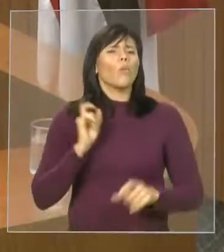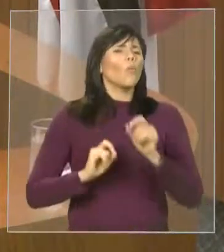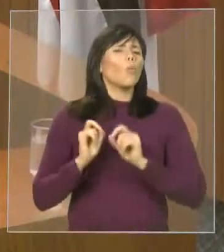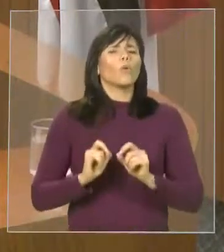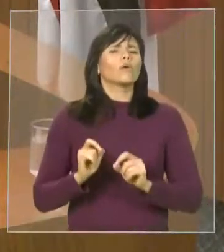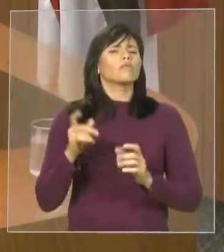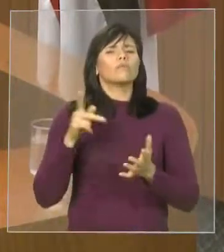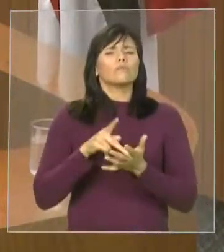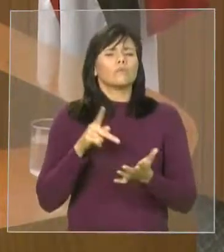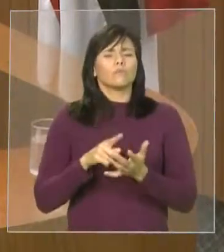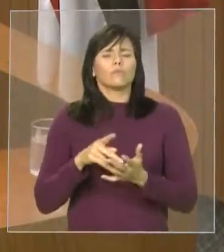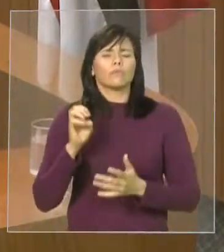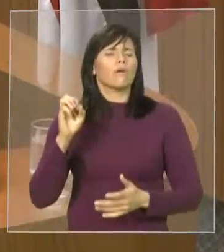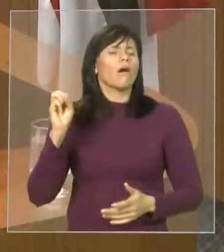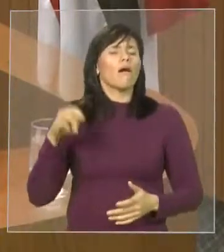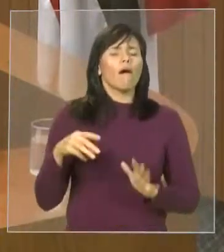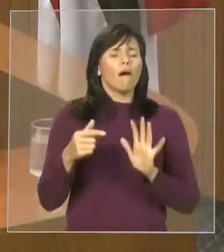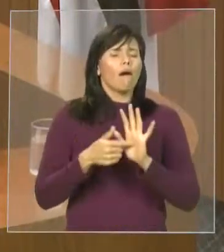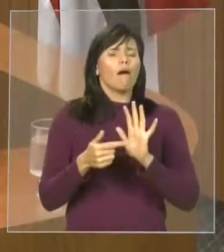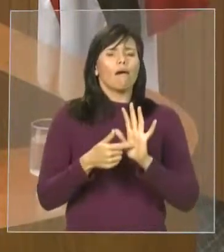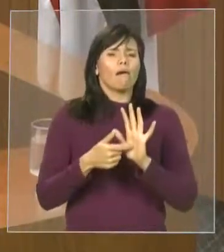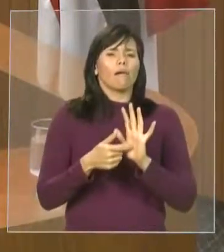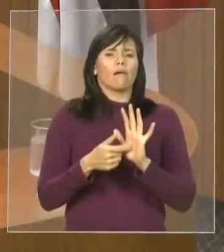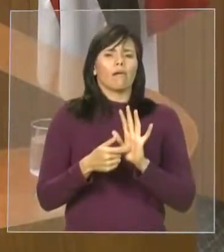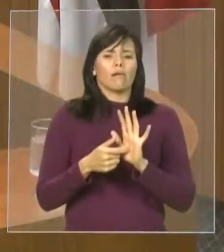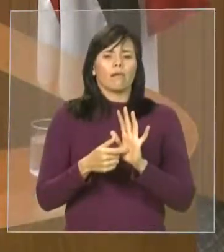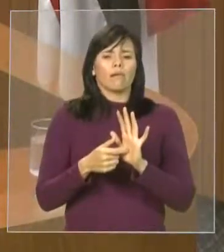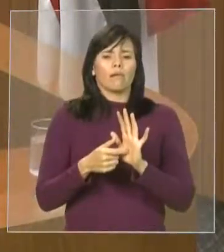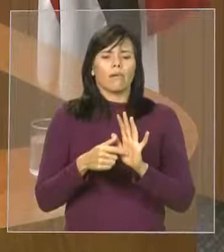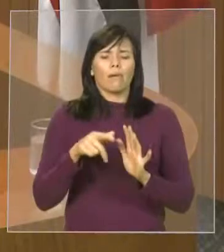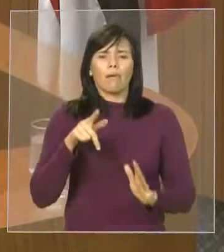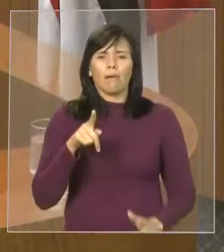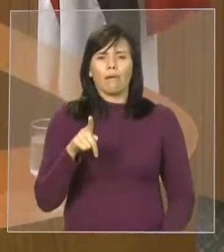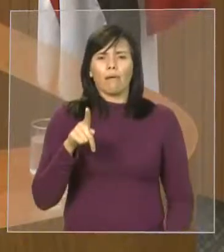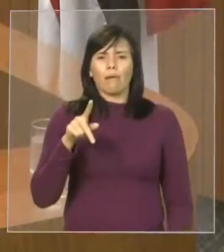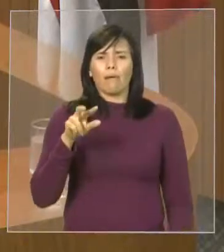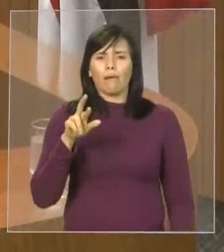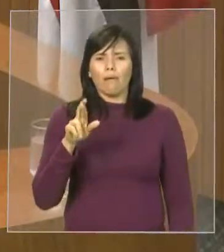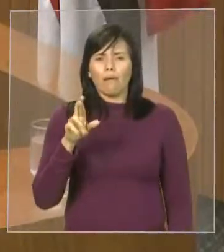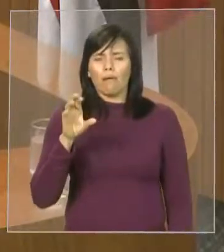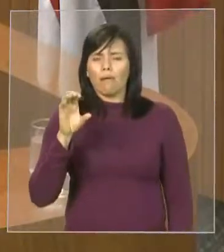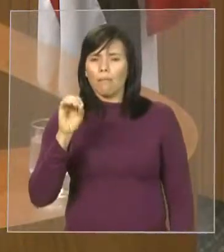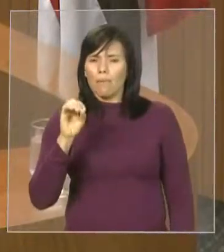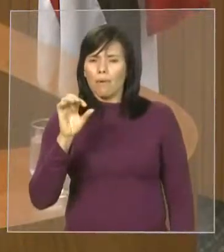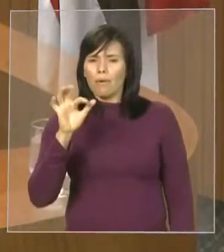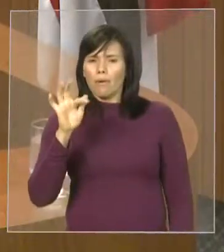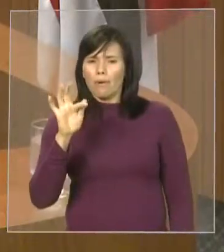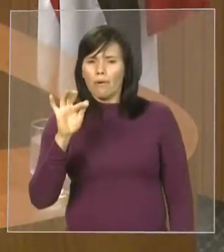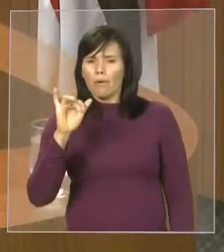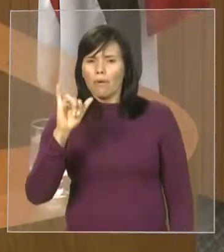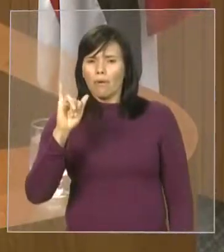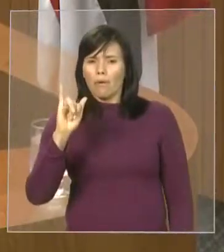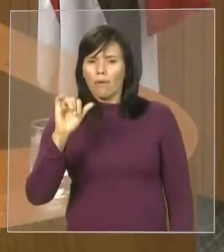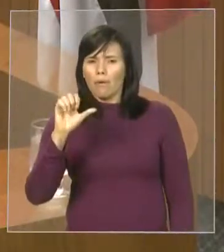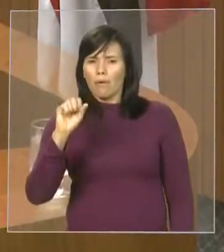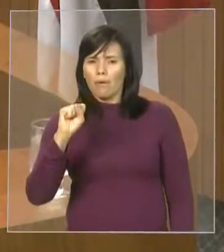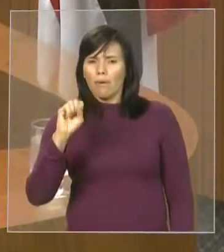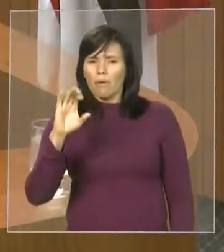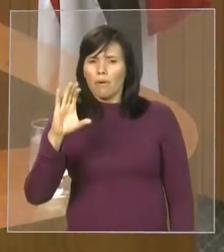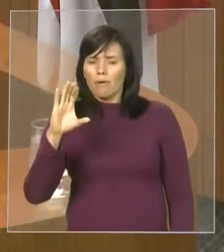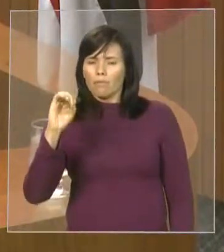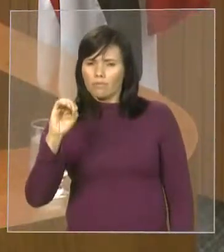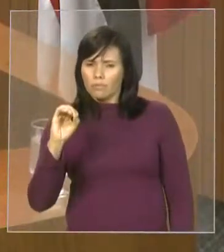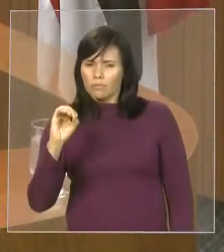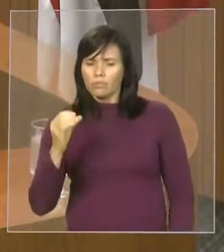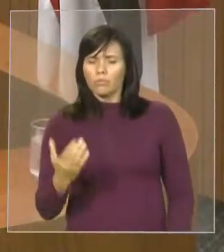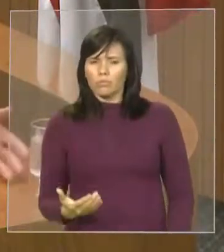projeto bom. Mas vamos aguardar o requerimento que vem logo em seguida, que é o que faz o convite ao secretário de Estado